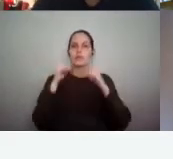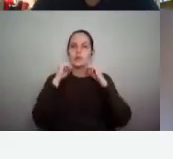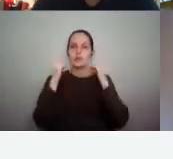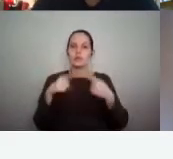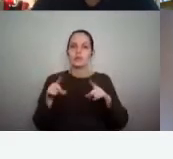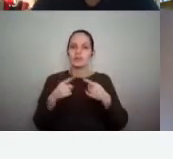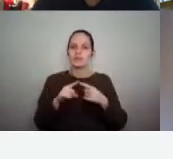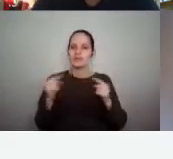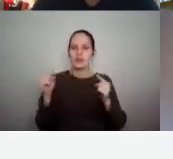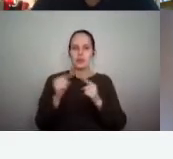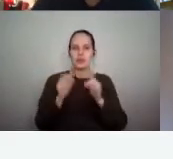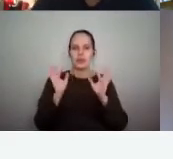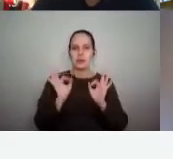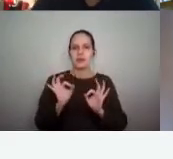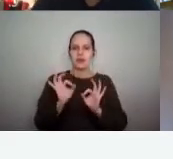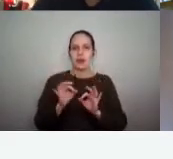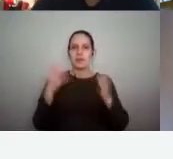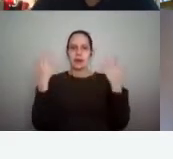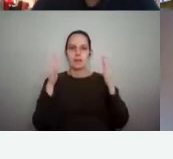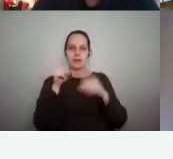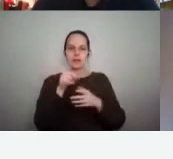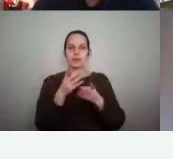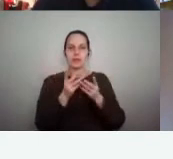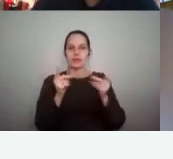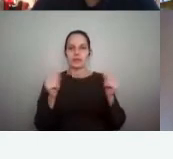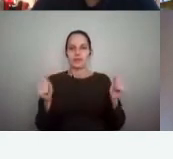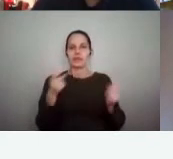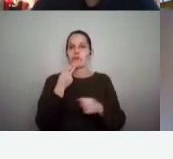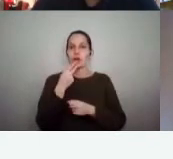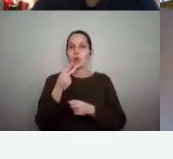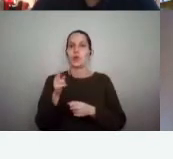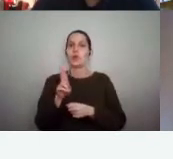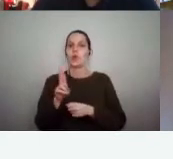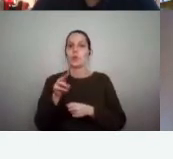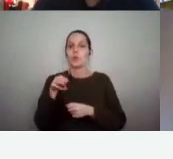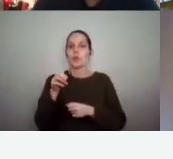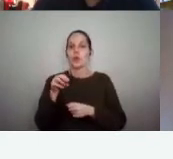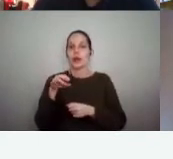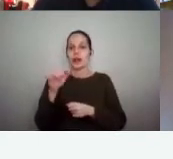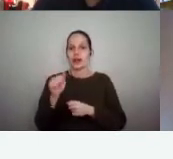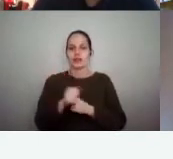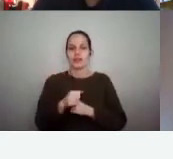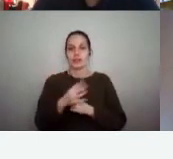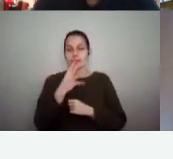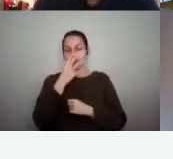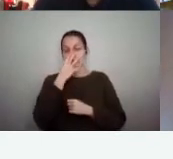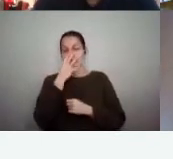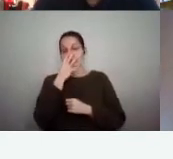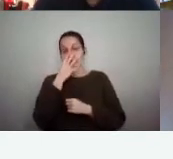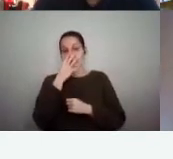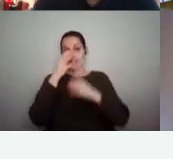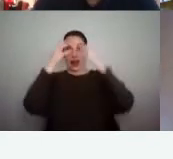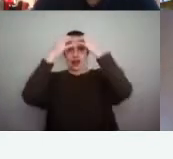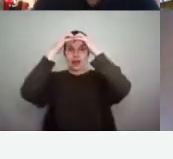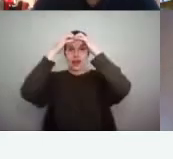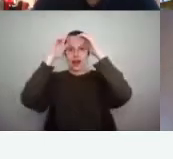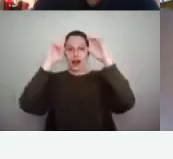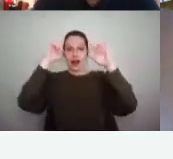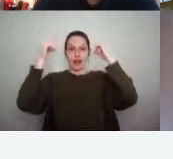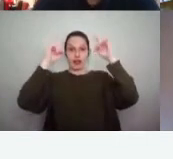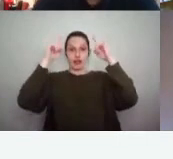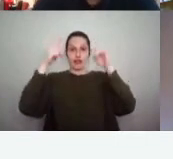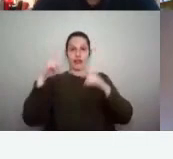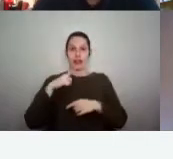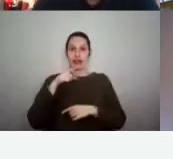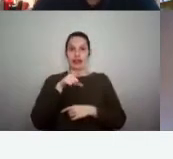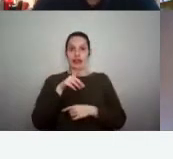inspiradora. Parabéns pela sua sensibilidade, diz a Mônica Fernandes. É impressionante a mente criativa do Diego, maravilhoso, disse a